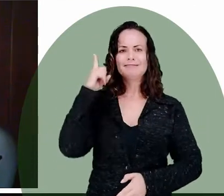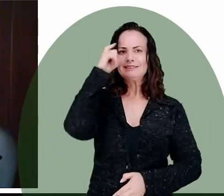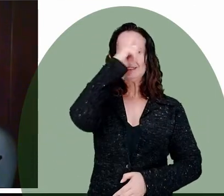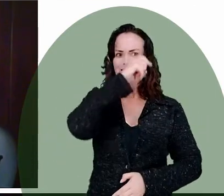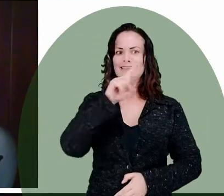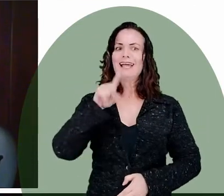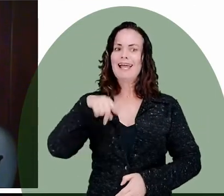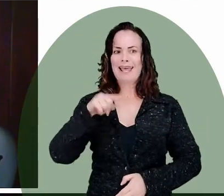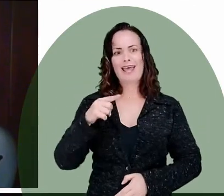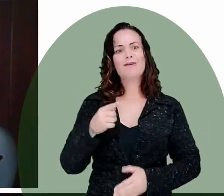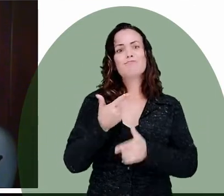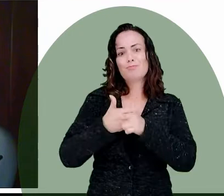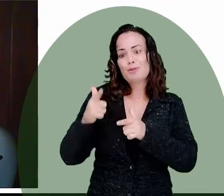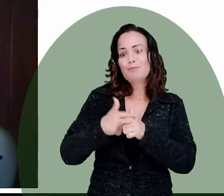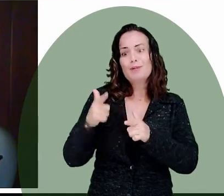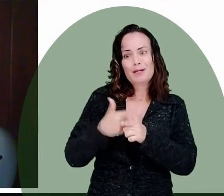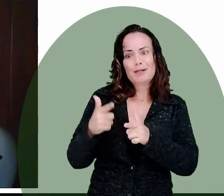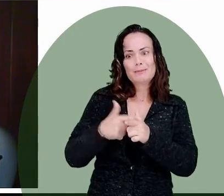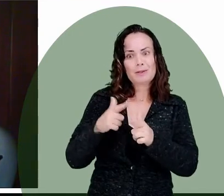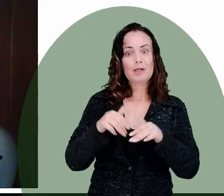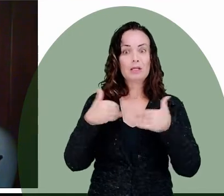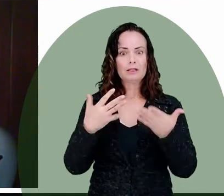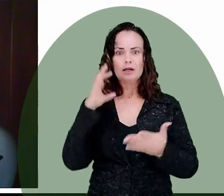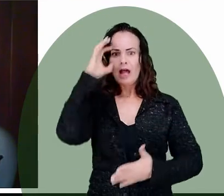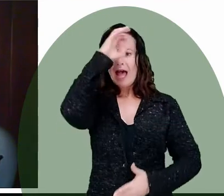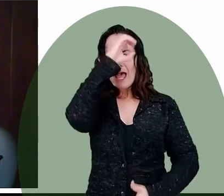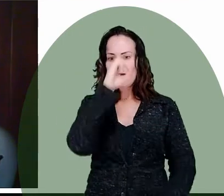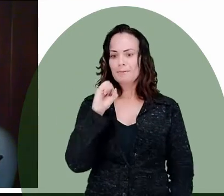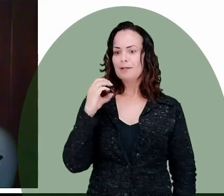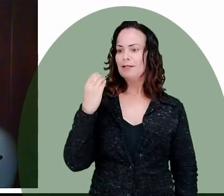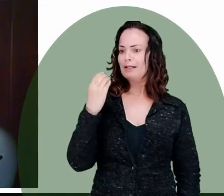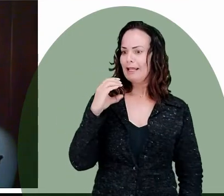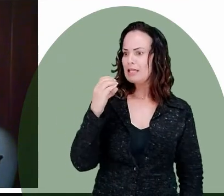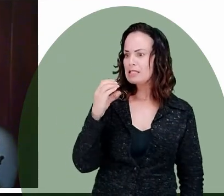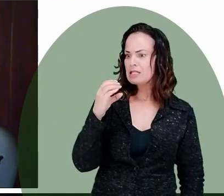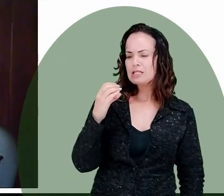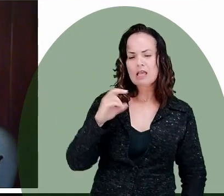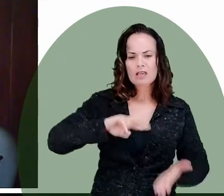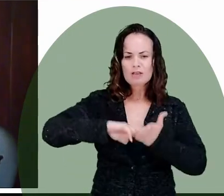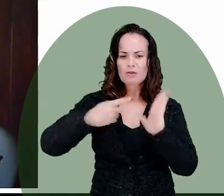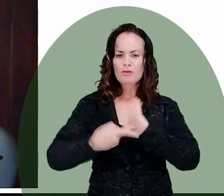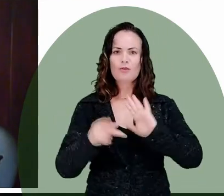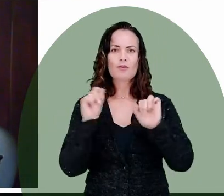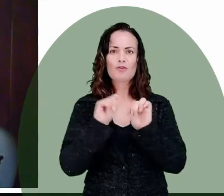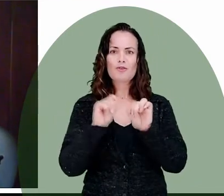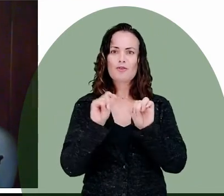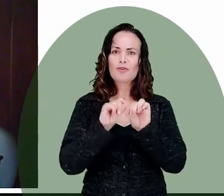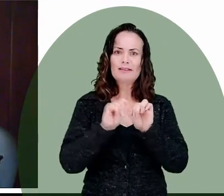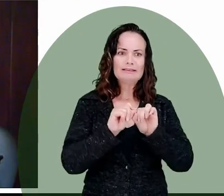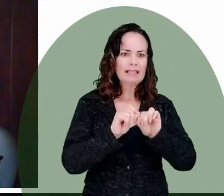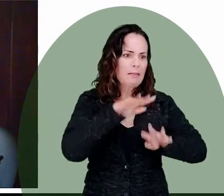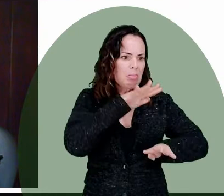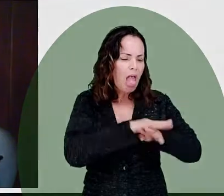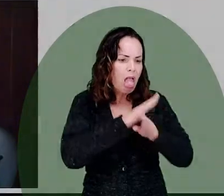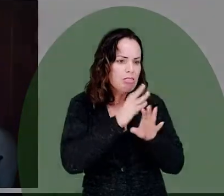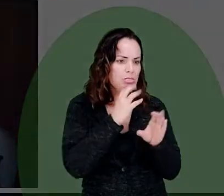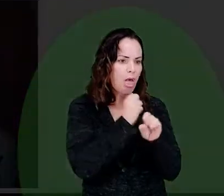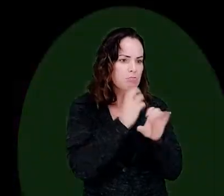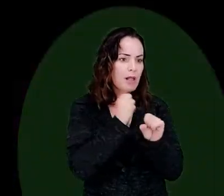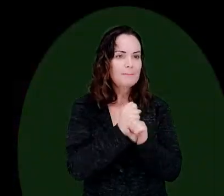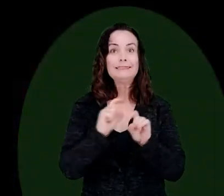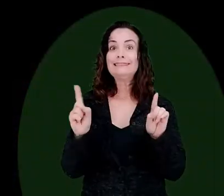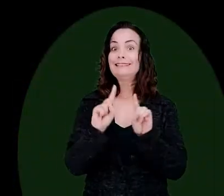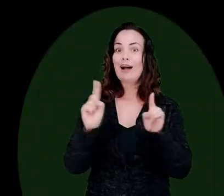tornando um problema por si só. Então, aprender ciência não significa saber fazer conta de ciência. Significa